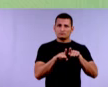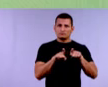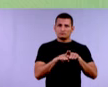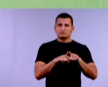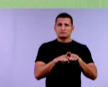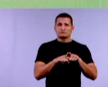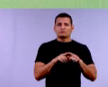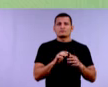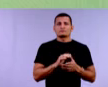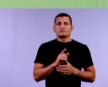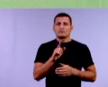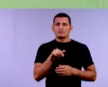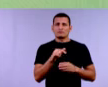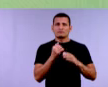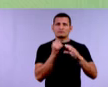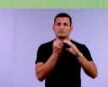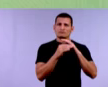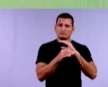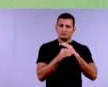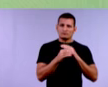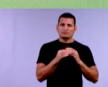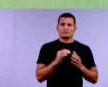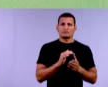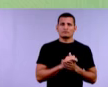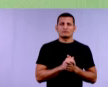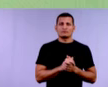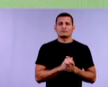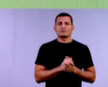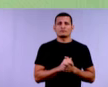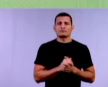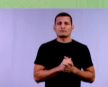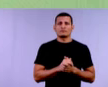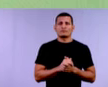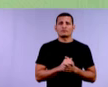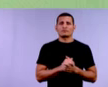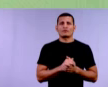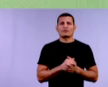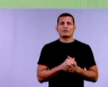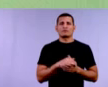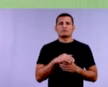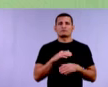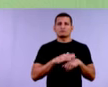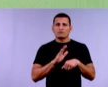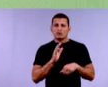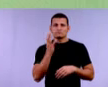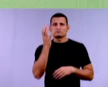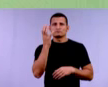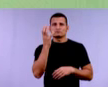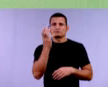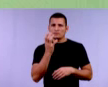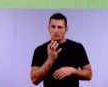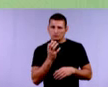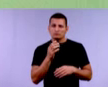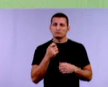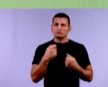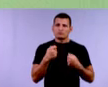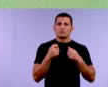e-mail como para dar mais celeridade na circulação da mensagem, nós temos que